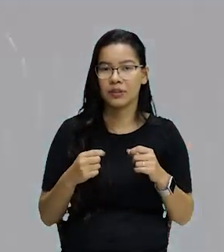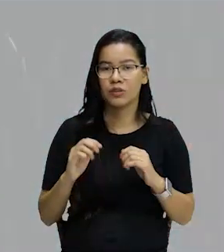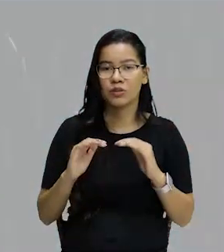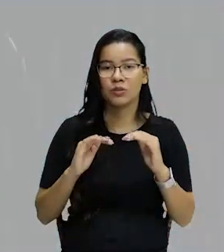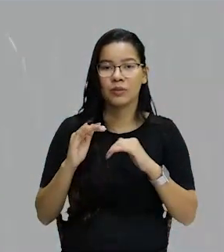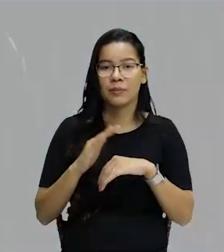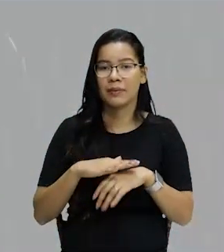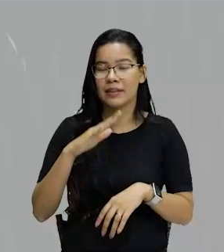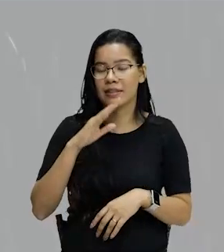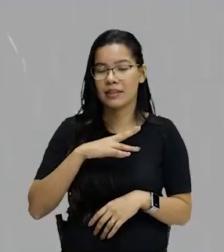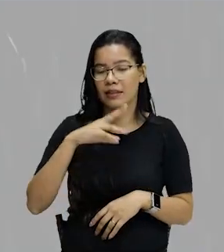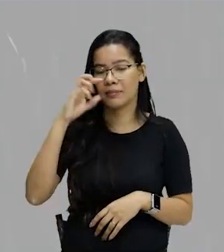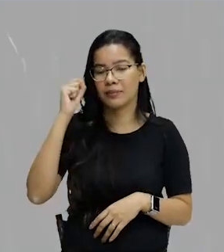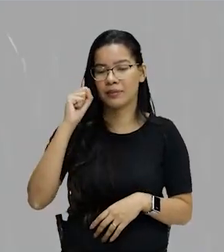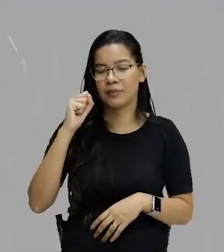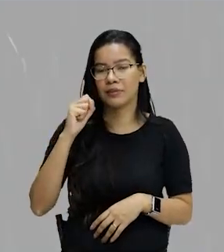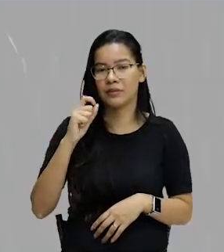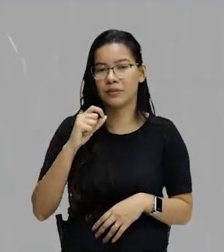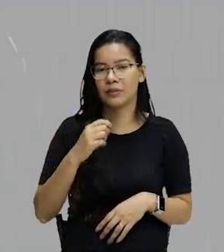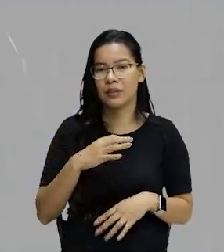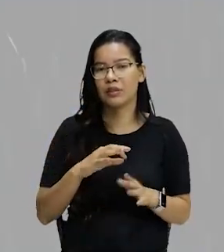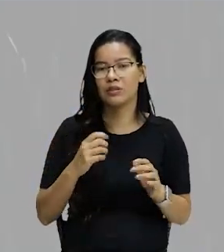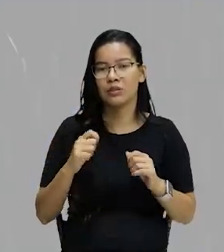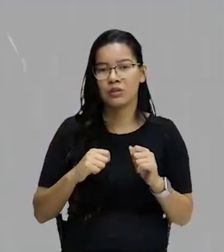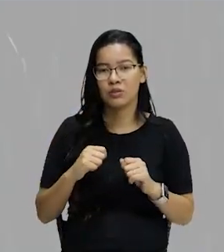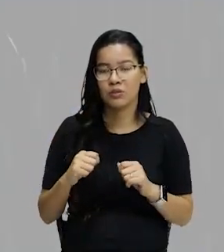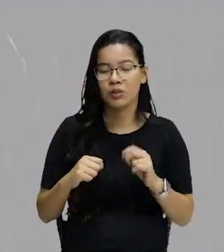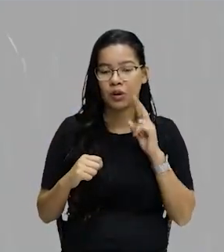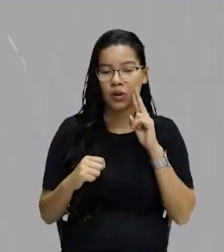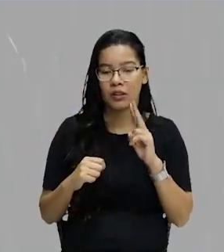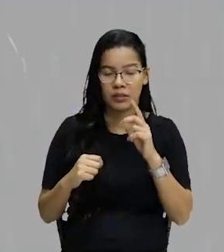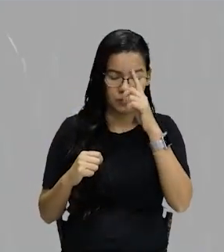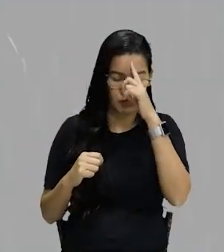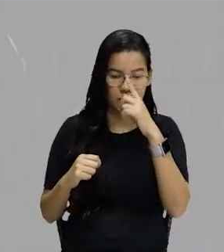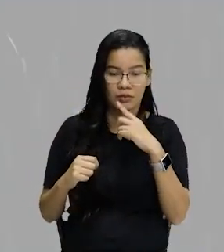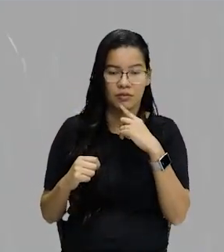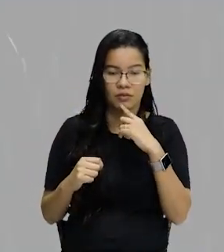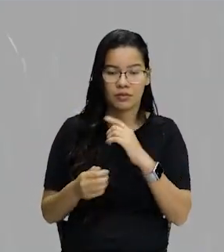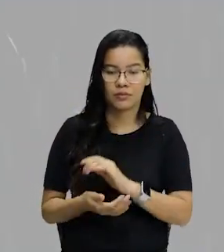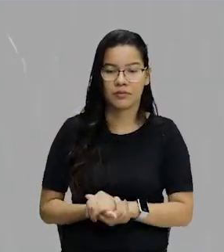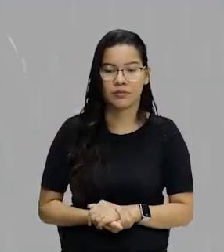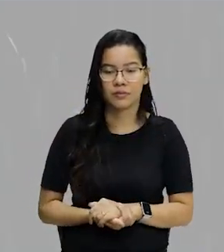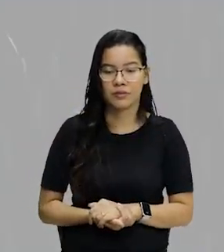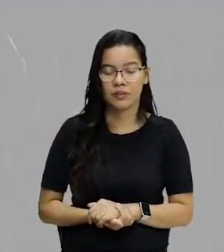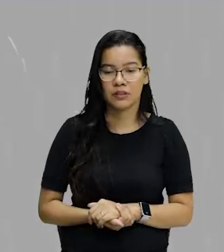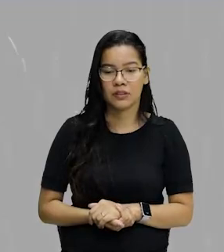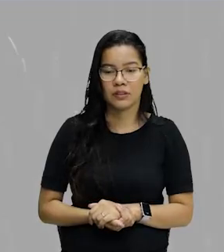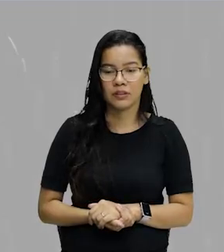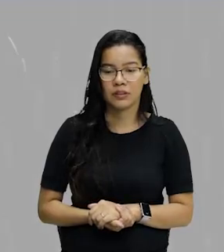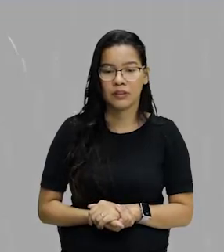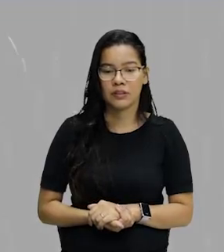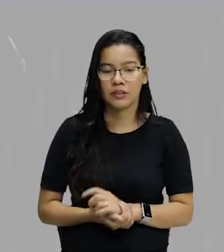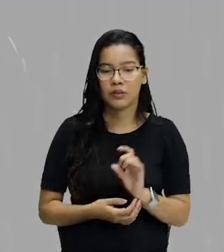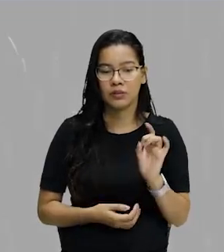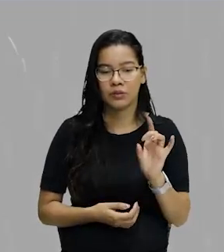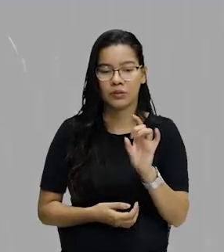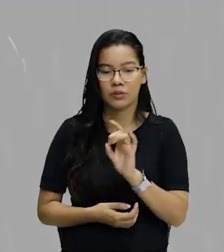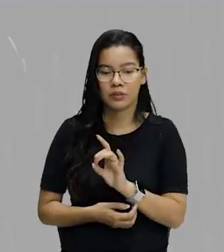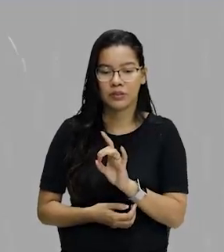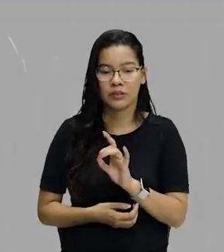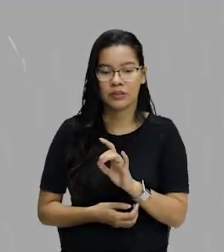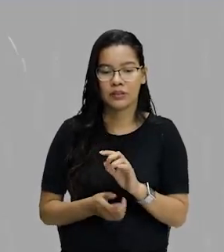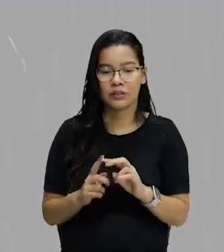mais rápido, ser veloz. Está aqui uma disputa, olhem para a foto, dos Jogos Olímpicos. 2 atletas aqui